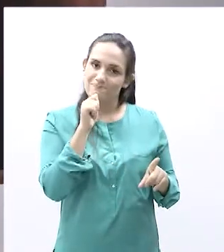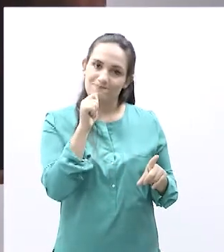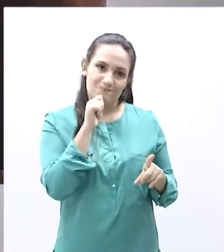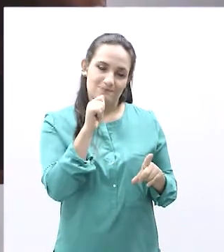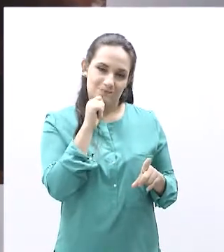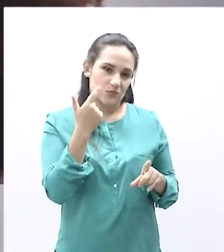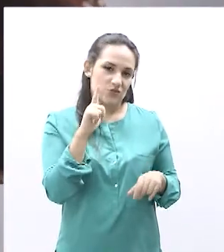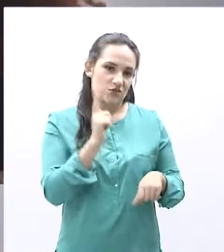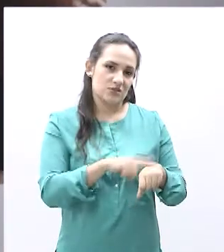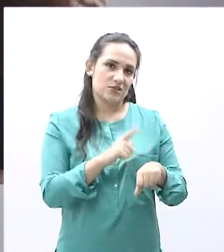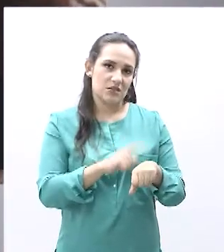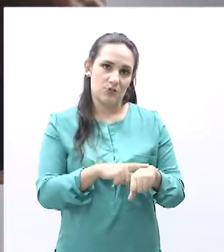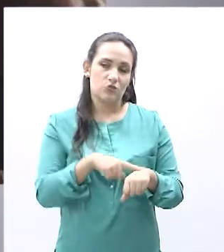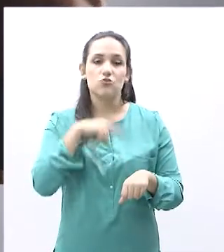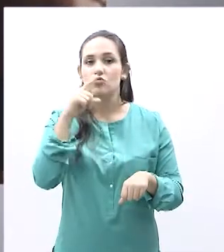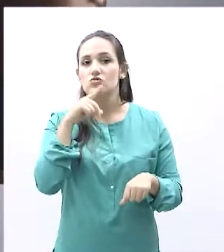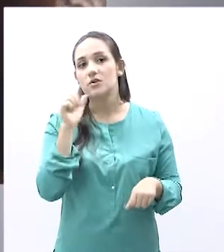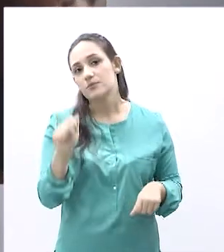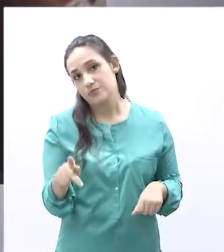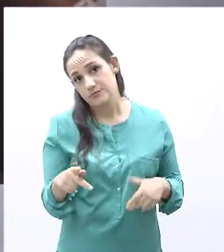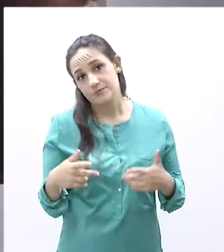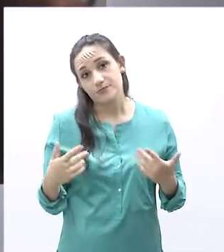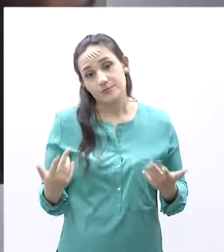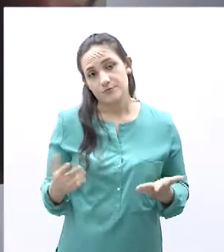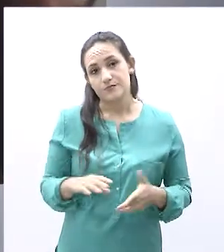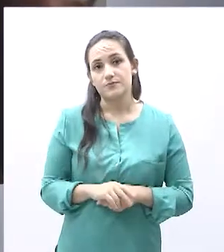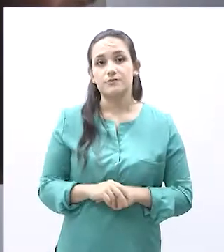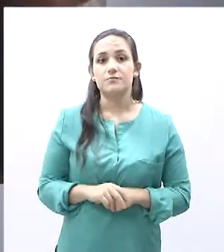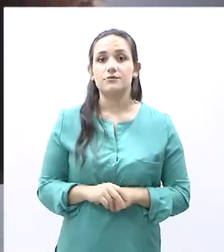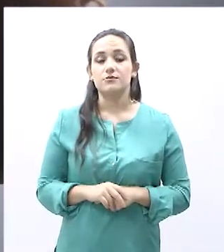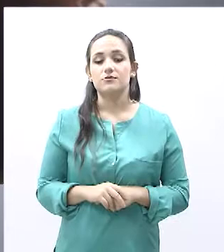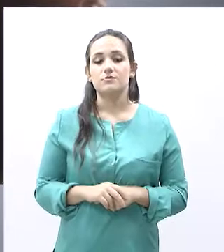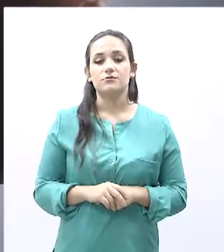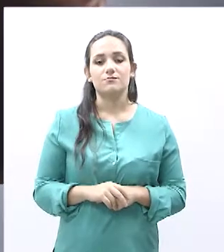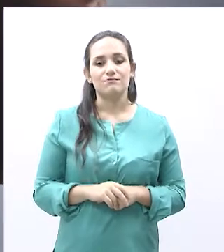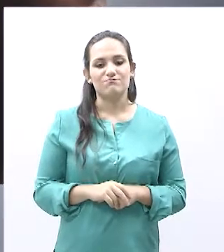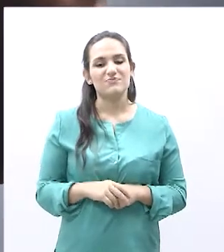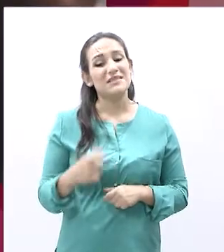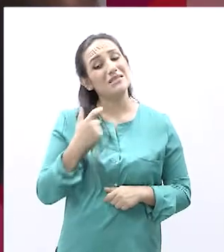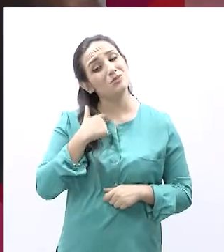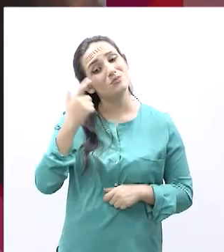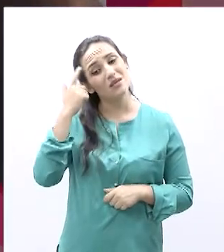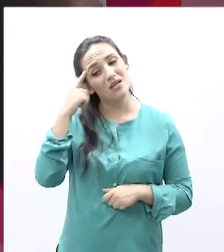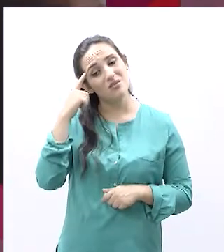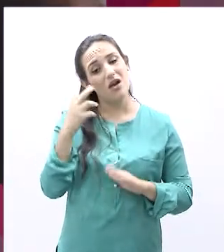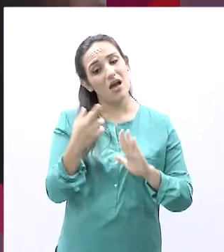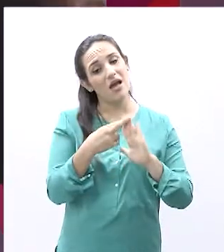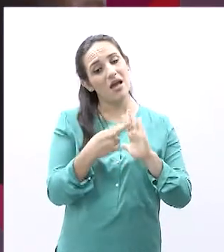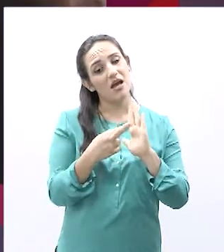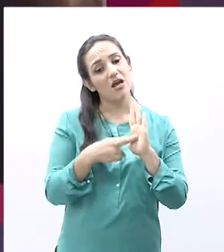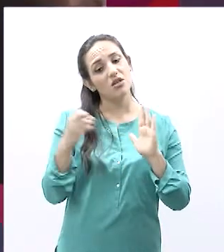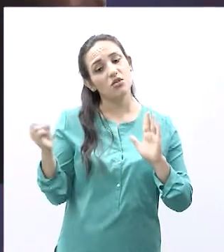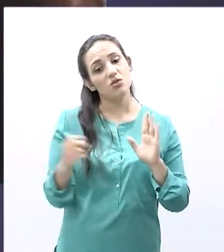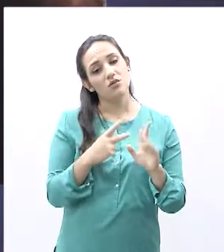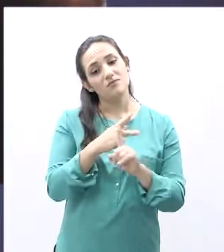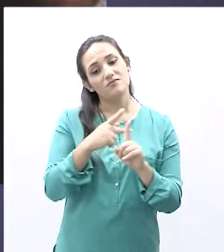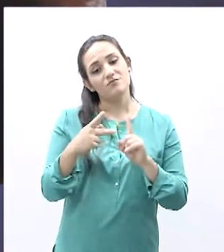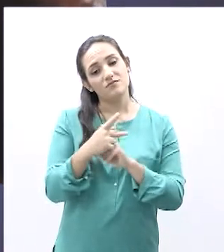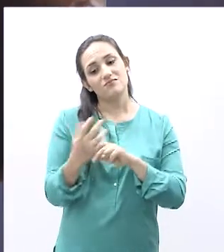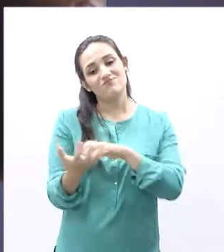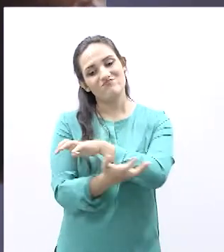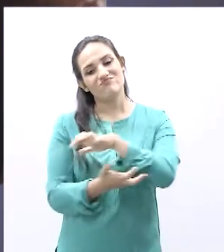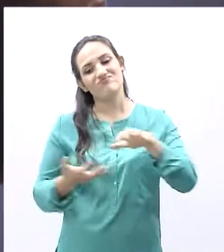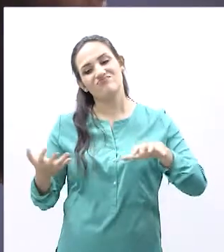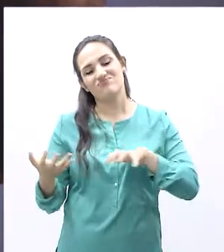ainda não tinham conseguido se aposentar. Infelizmente, Lívia, eu entendo que as regras trazidas pela reforma